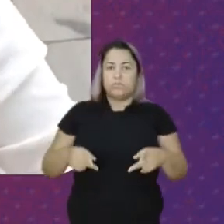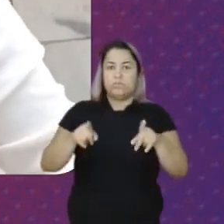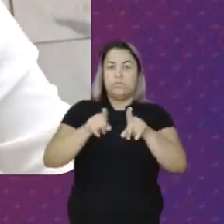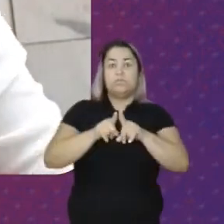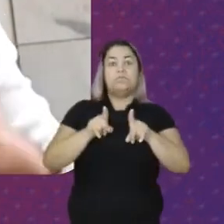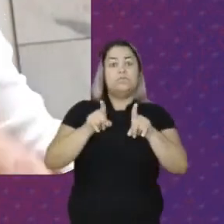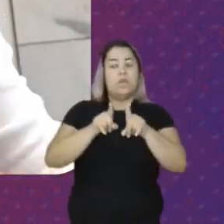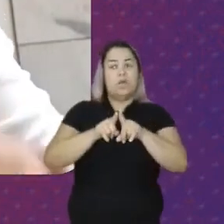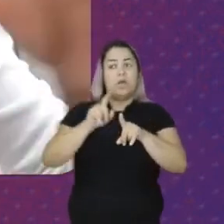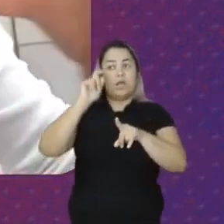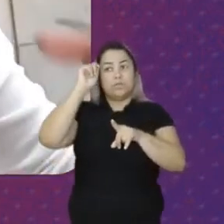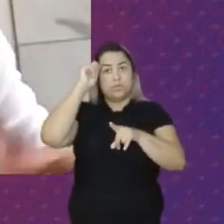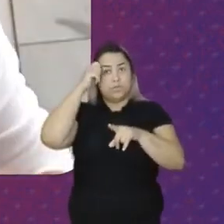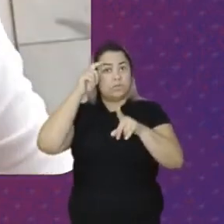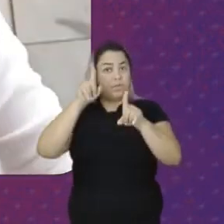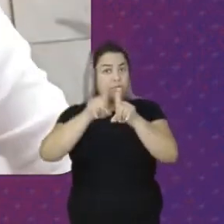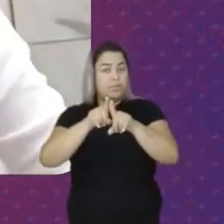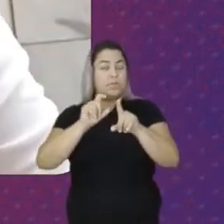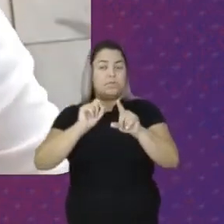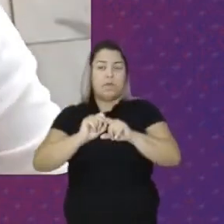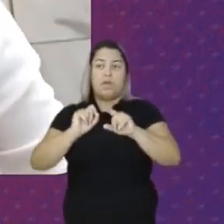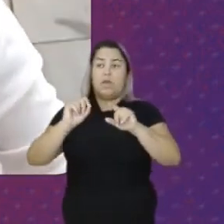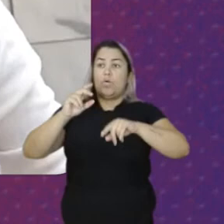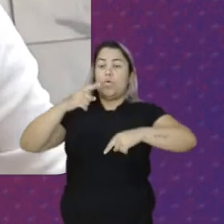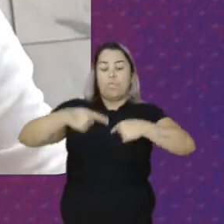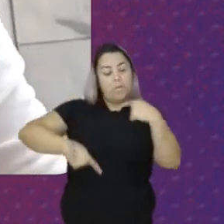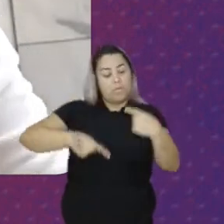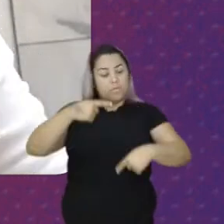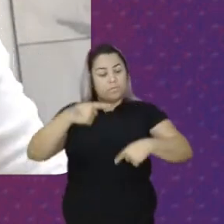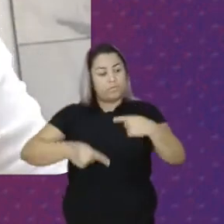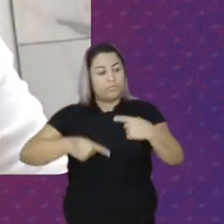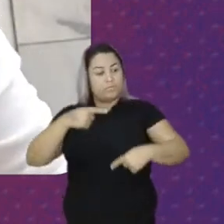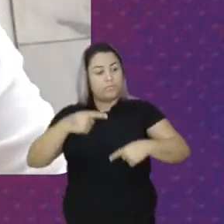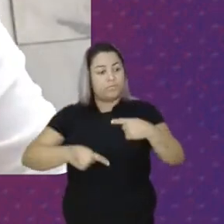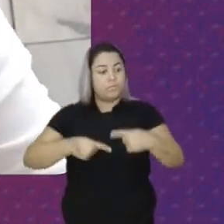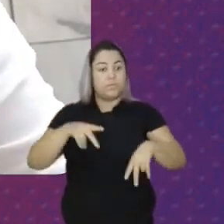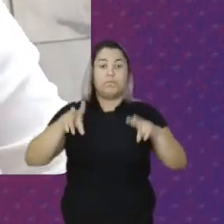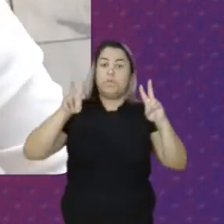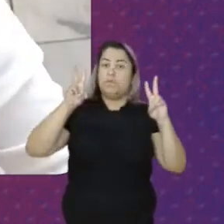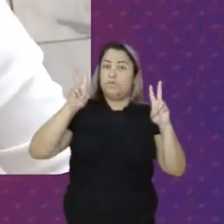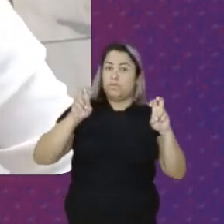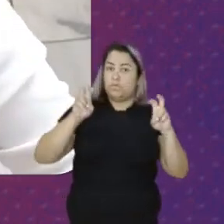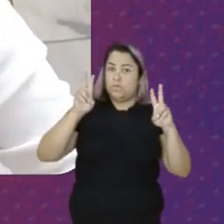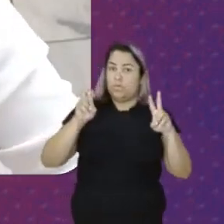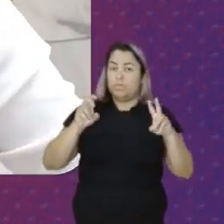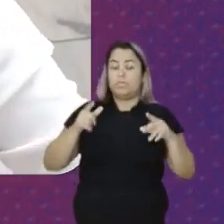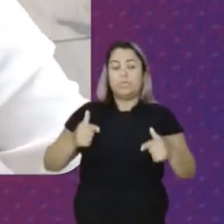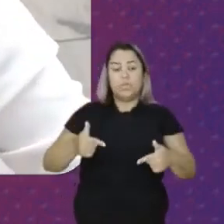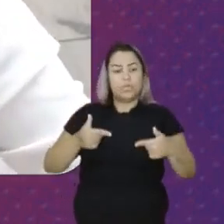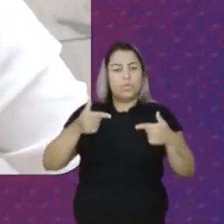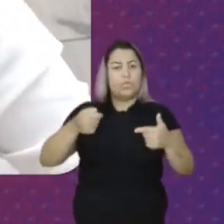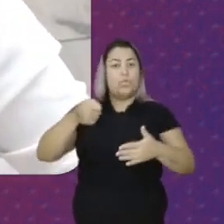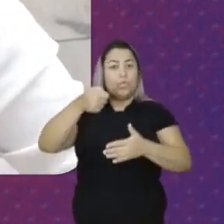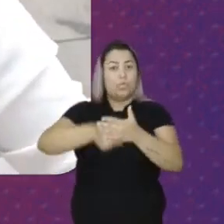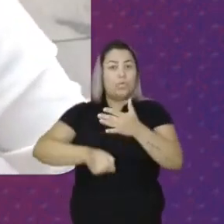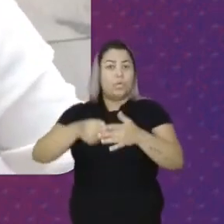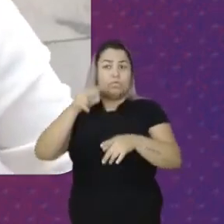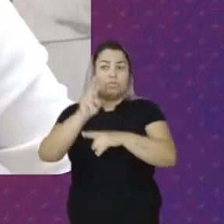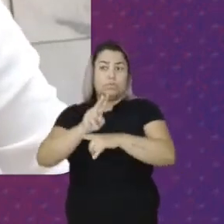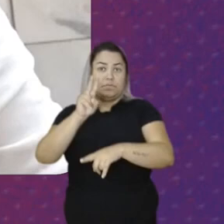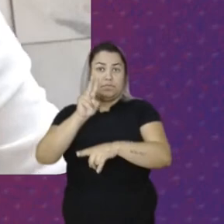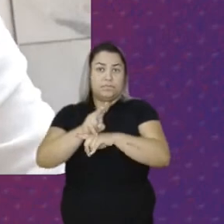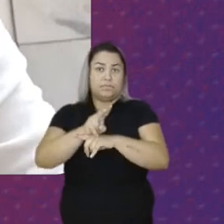Racial, que está formulando uma política nacional sobre enfrentamento e prevenção à